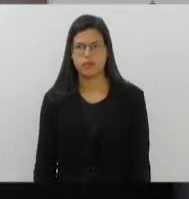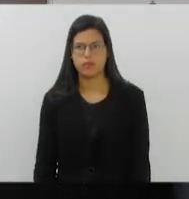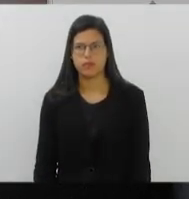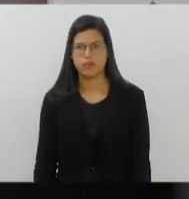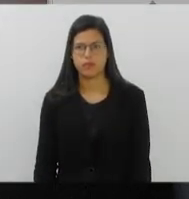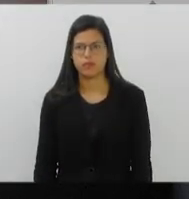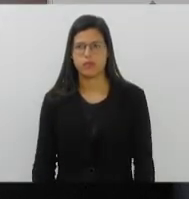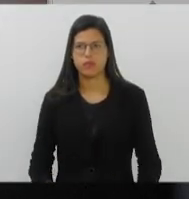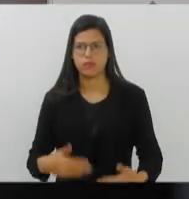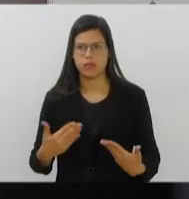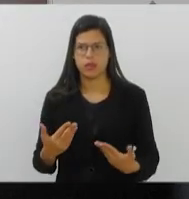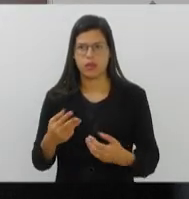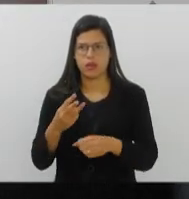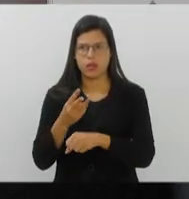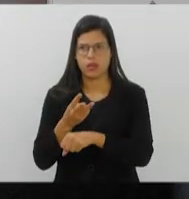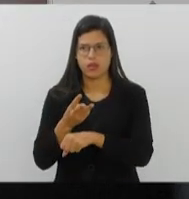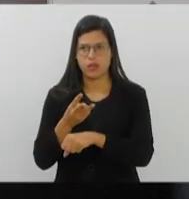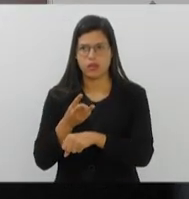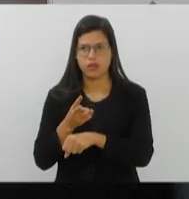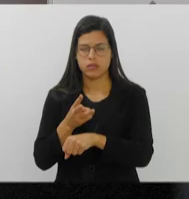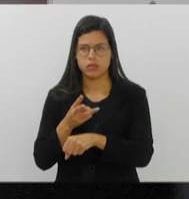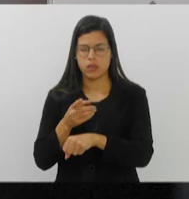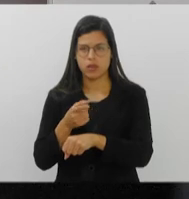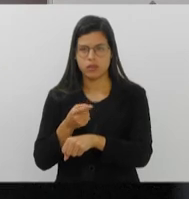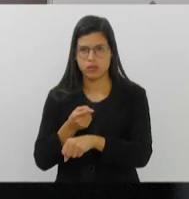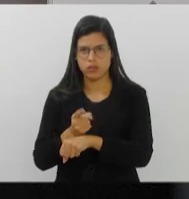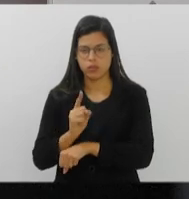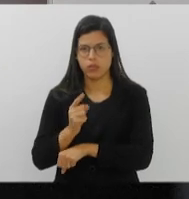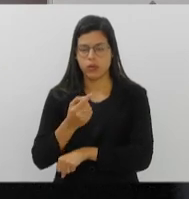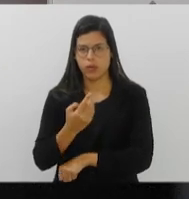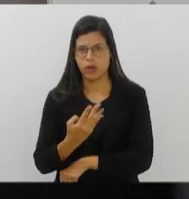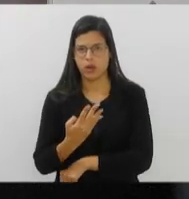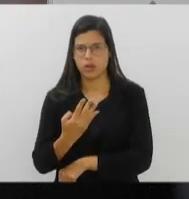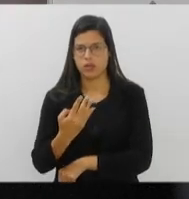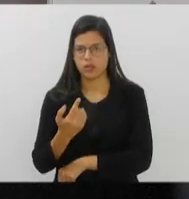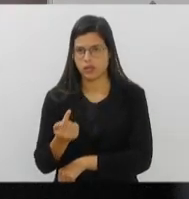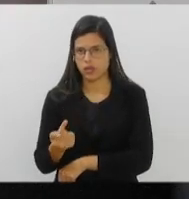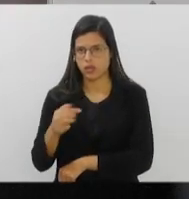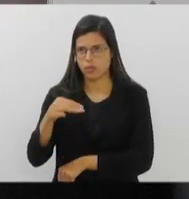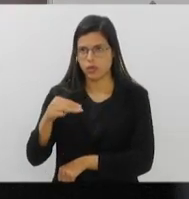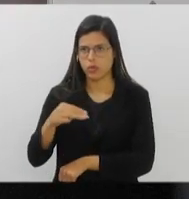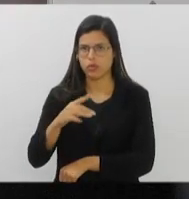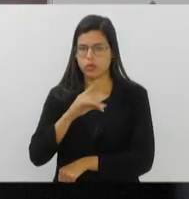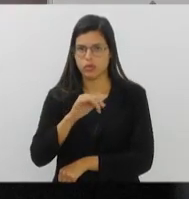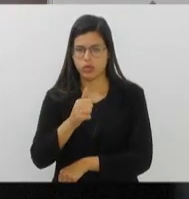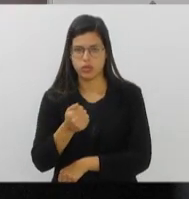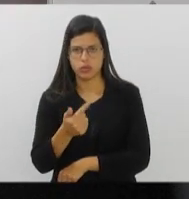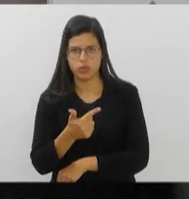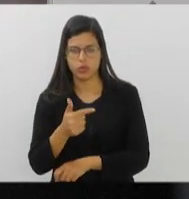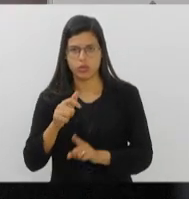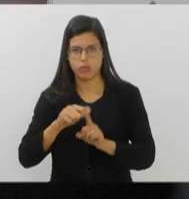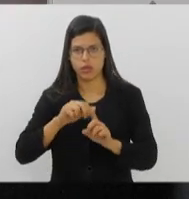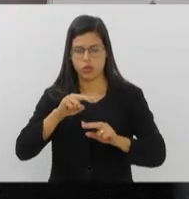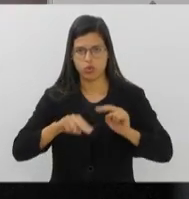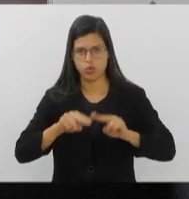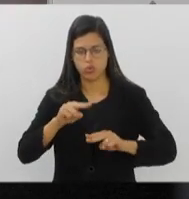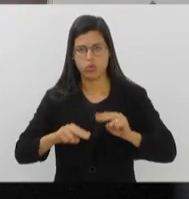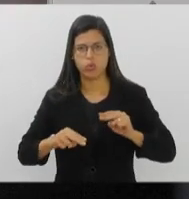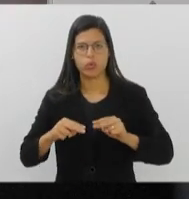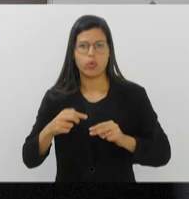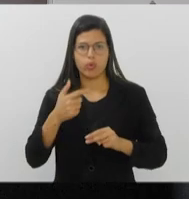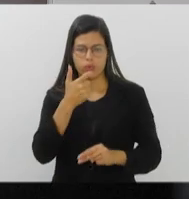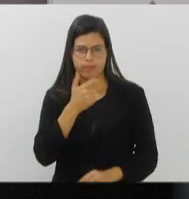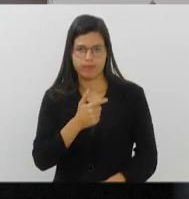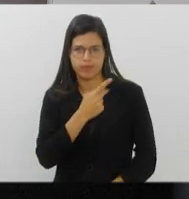Então, às 13 horas e 47 minutos... deste dia 12 de junho de 2024, na condição de presidente